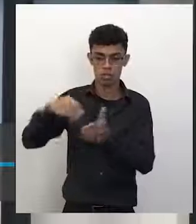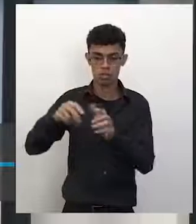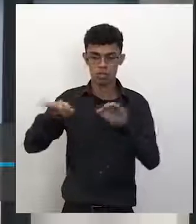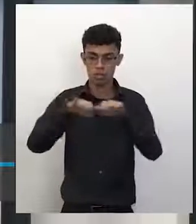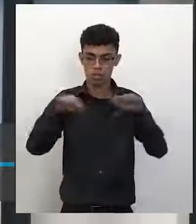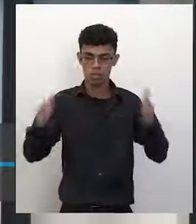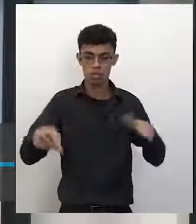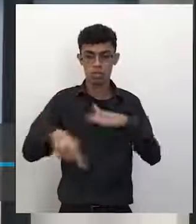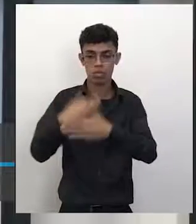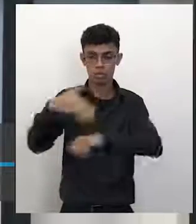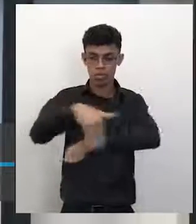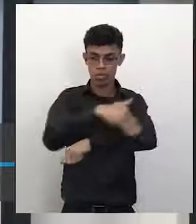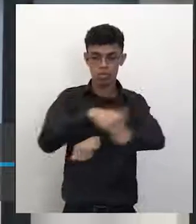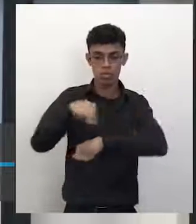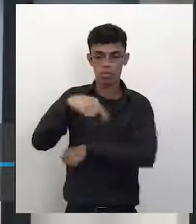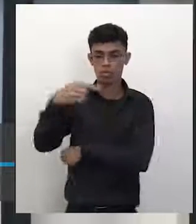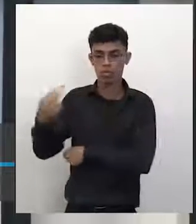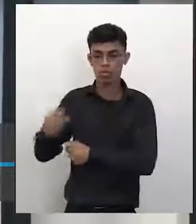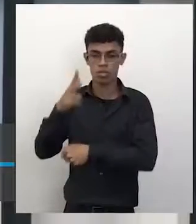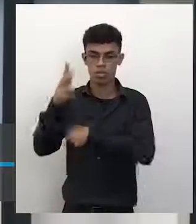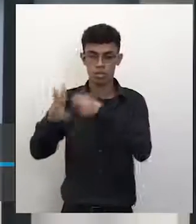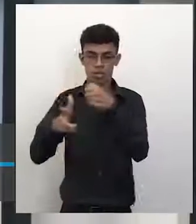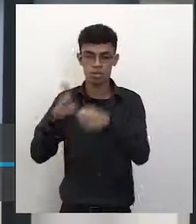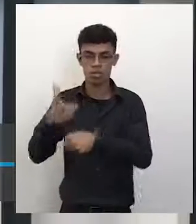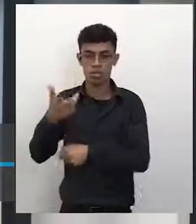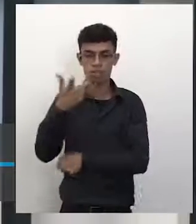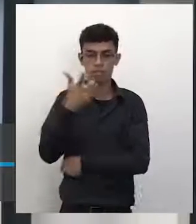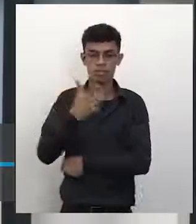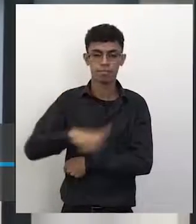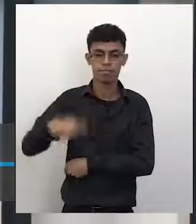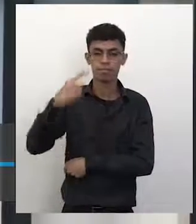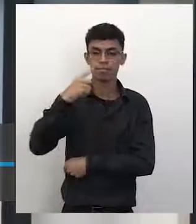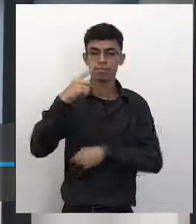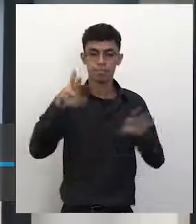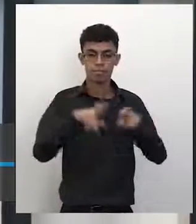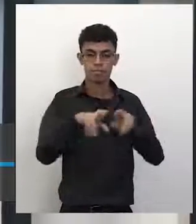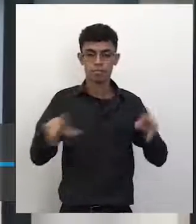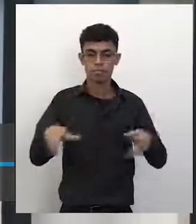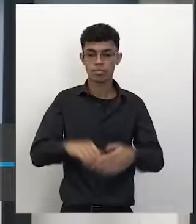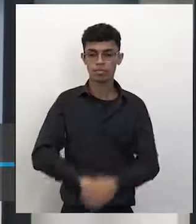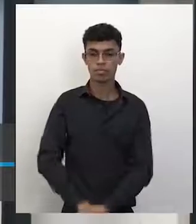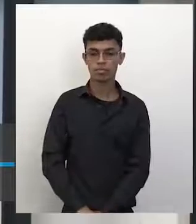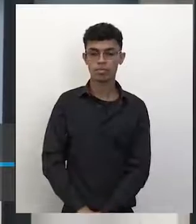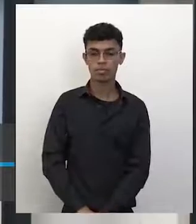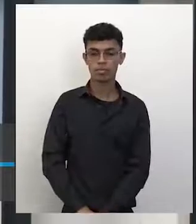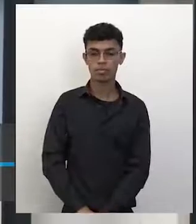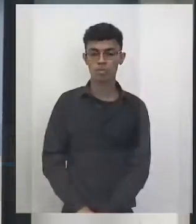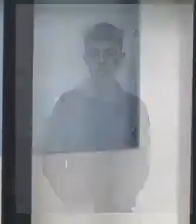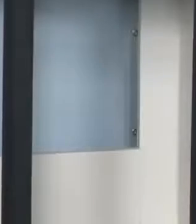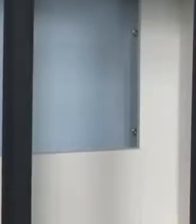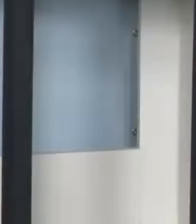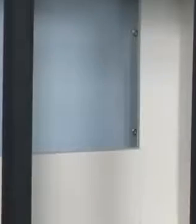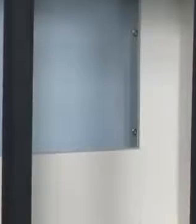palco, o primeiro foi na rua, e vamos pra mais um pra gente ter bastante referência.